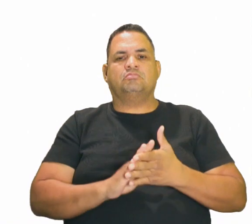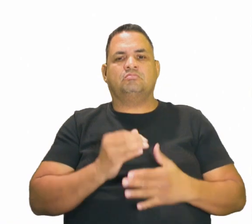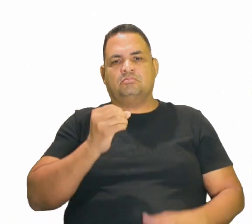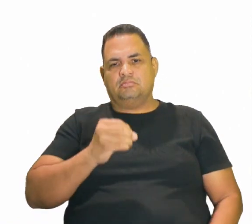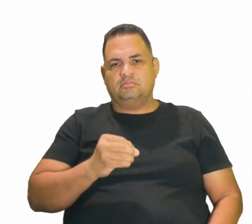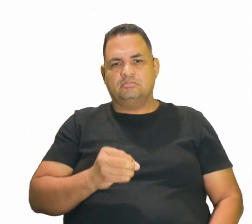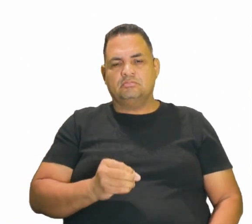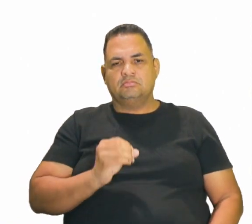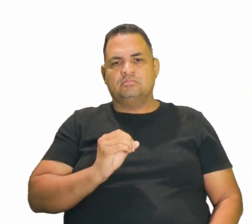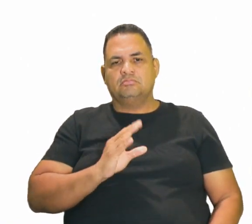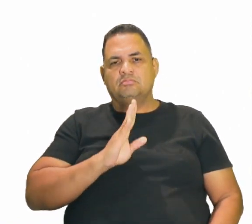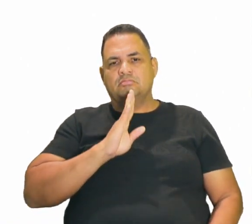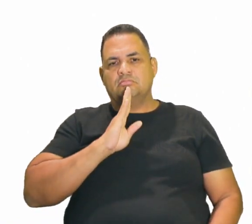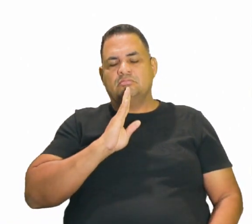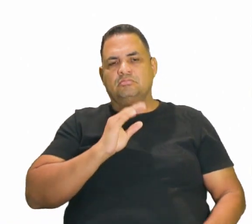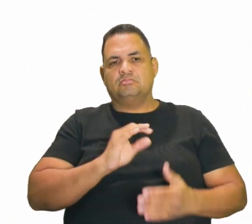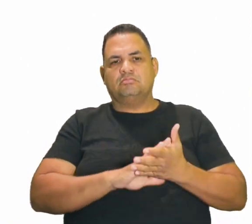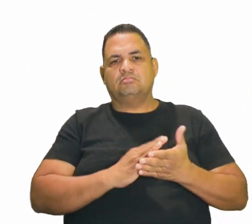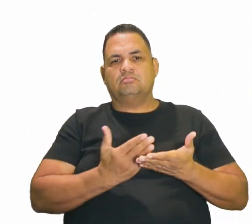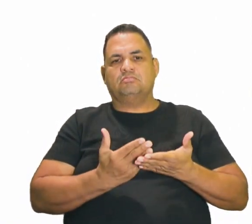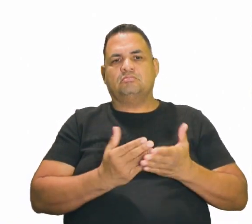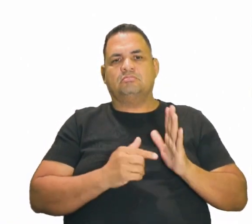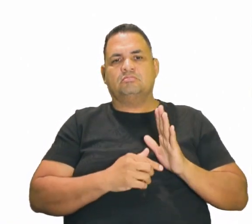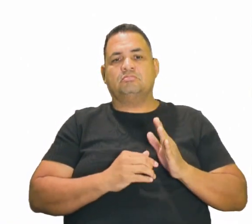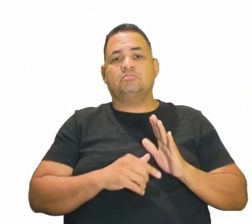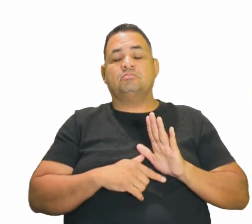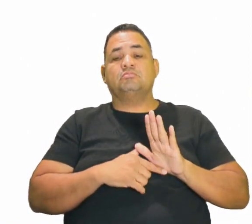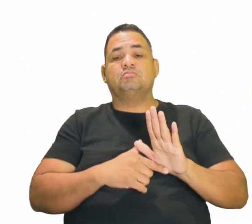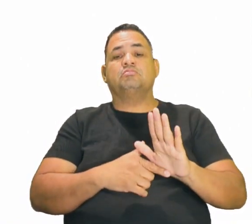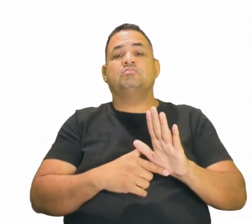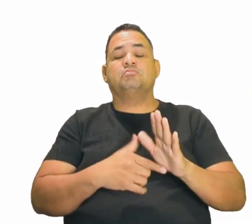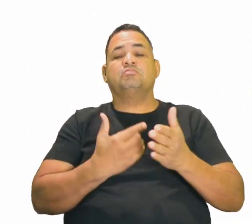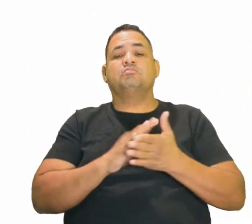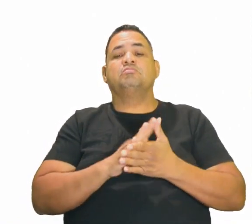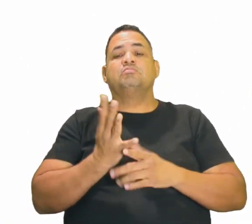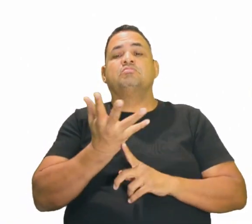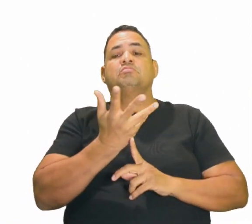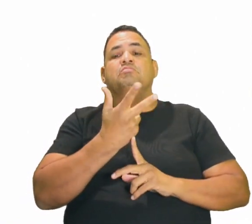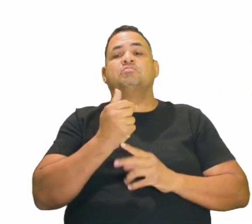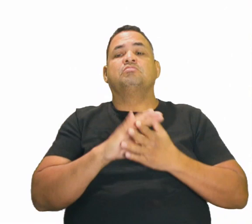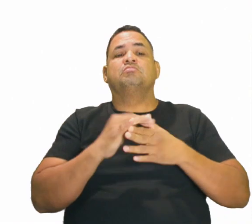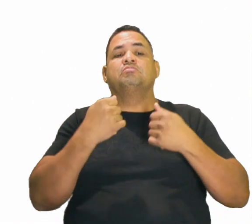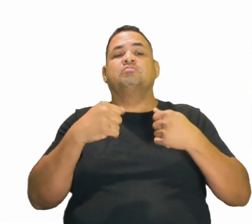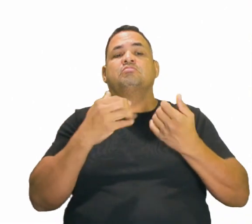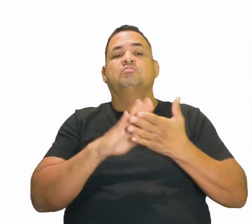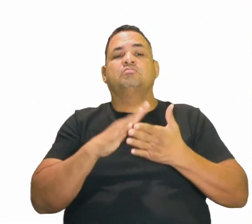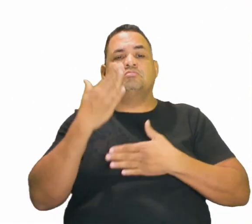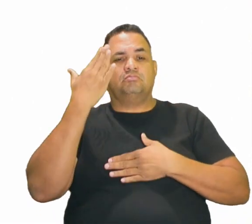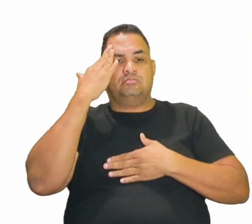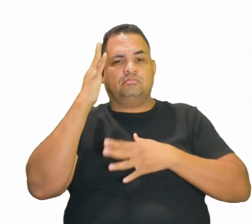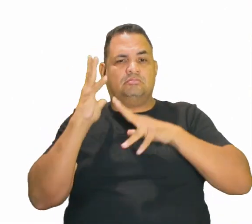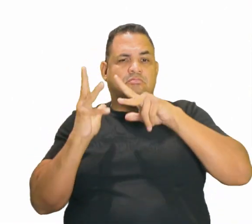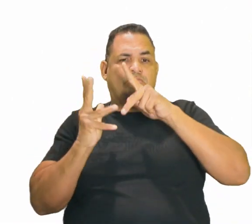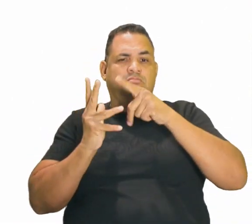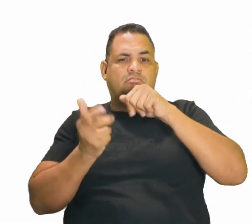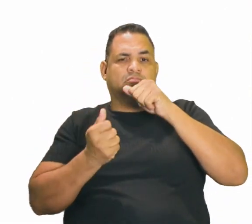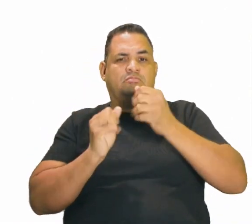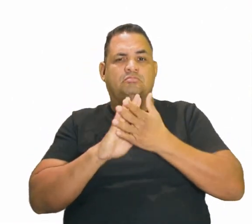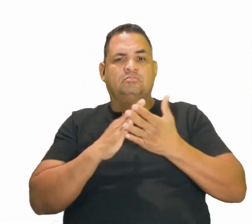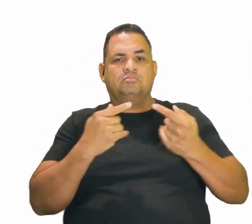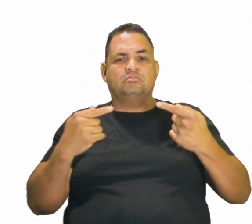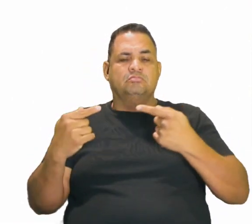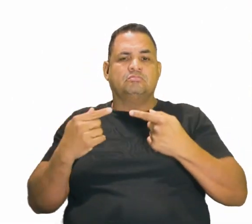conhece a arte pode trazer para a compreensão do mundo dos seres humanos e de suas